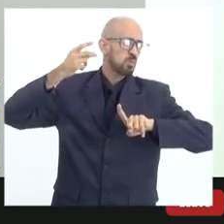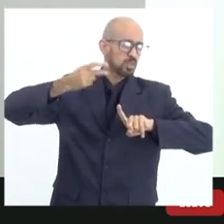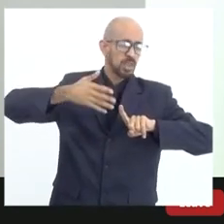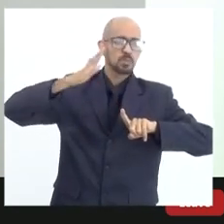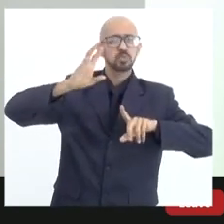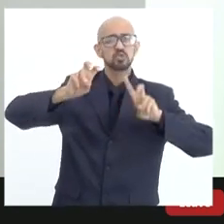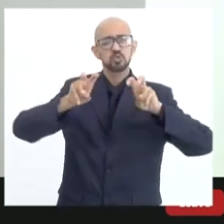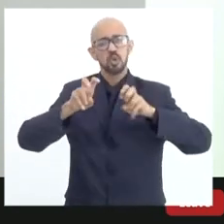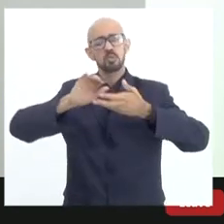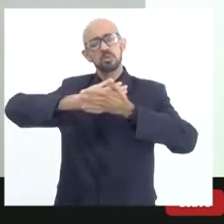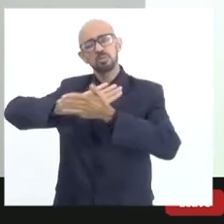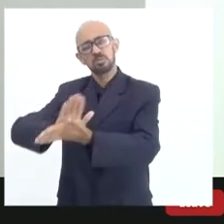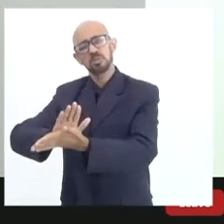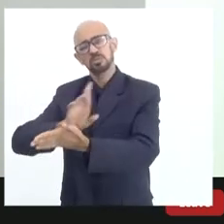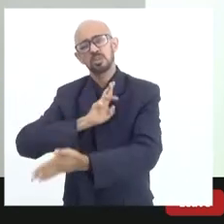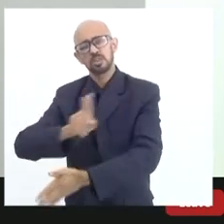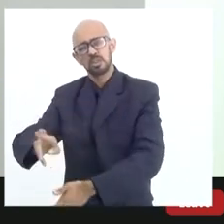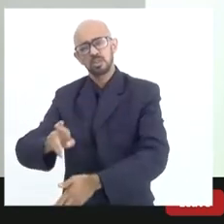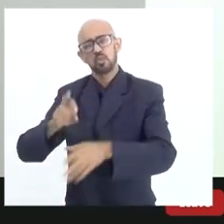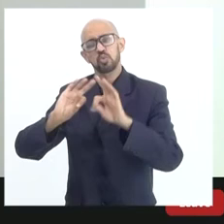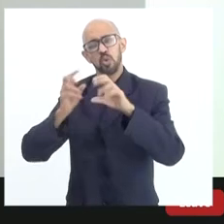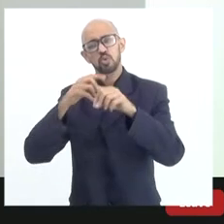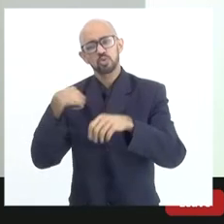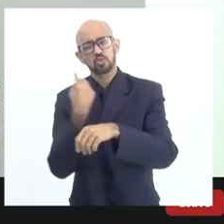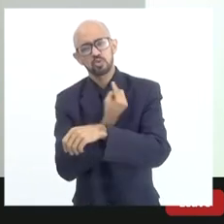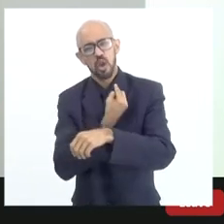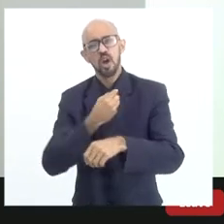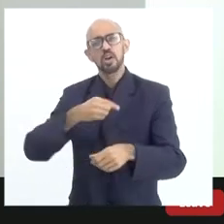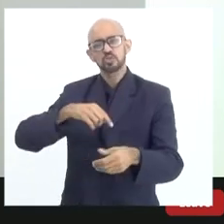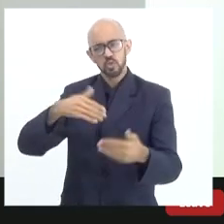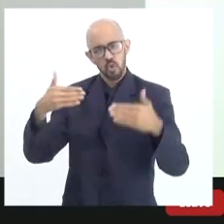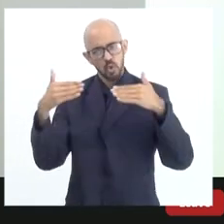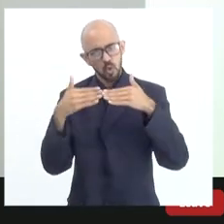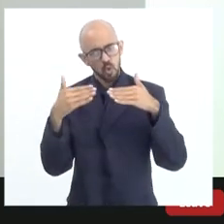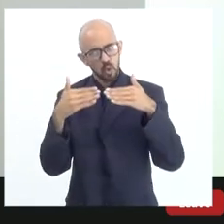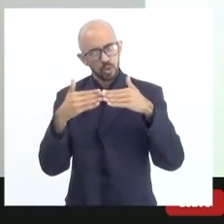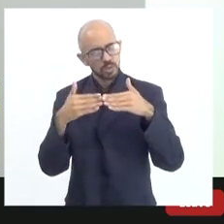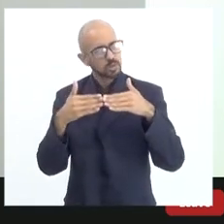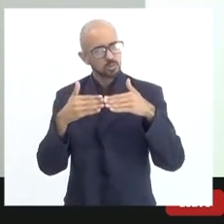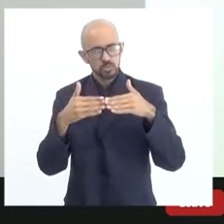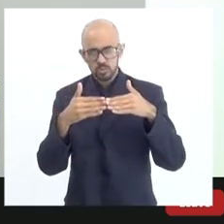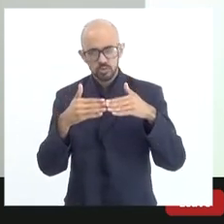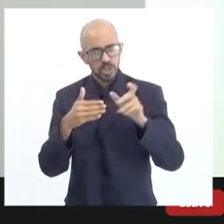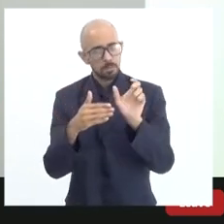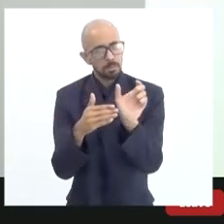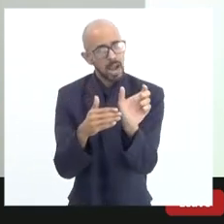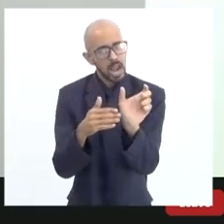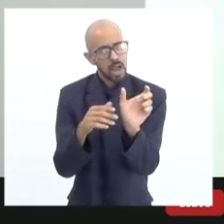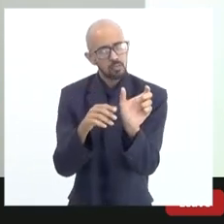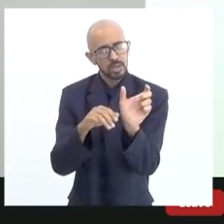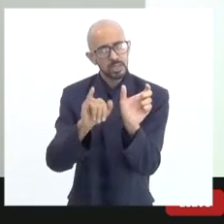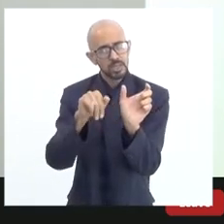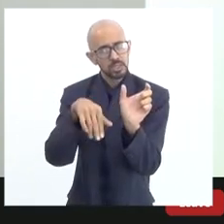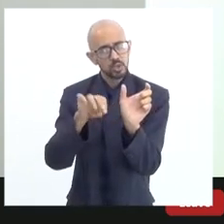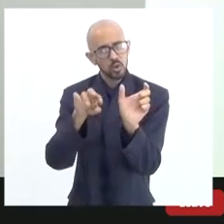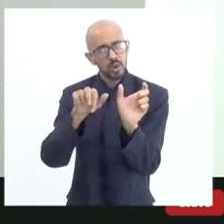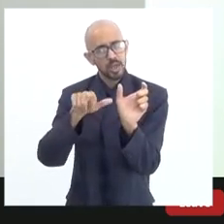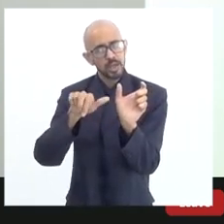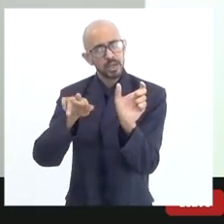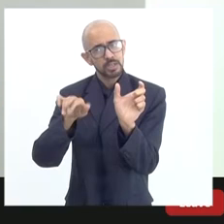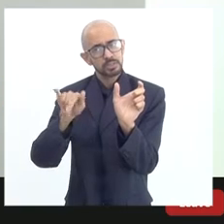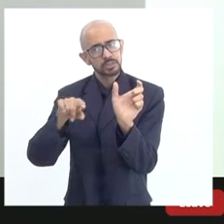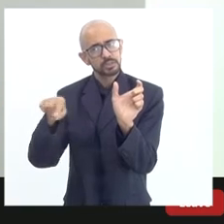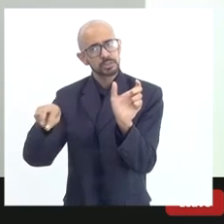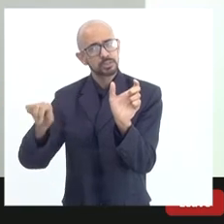aqui, todos os componentes dessa CPI, também acham que o termo não deve ser intolerância, mas sim respeito, né, a partir